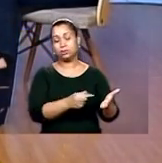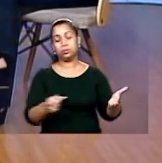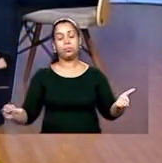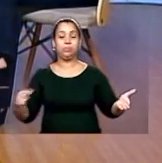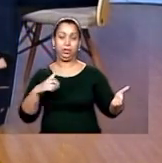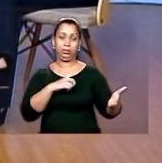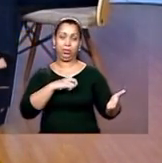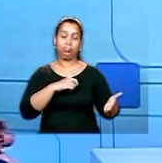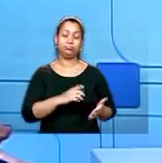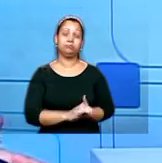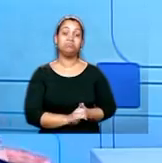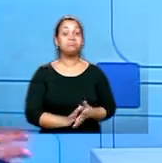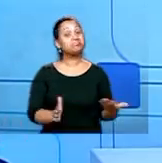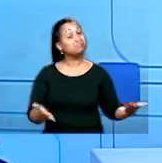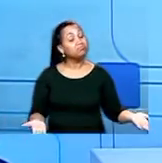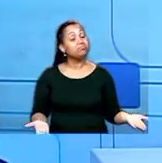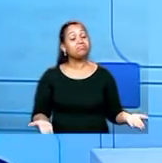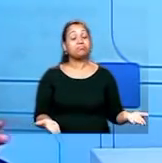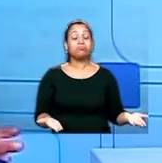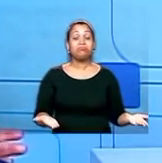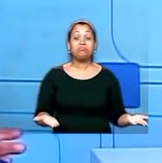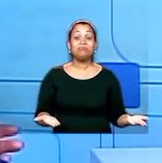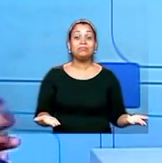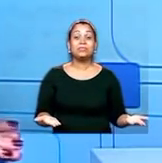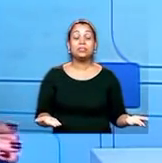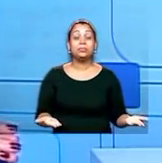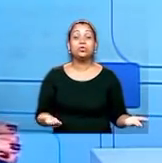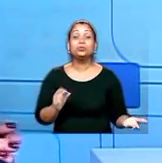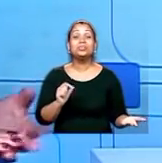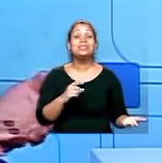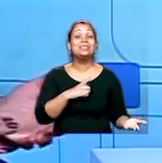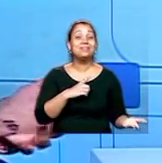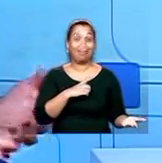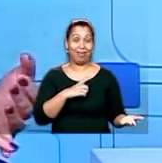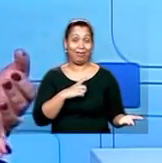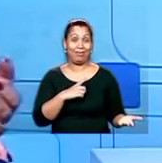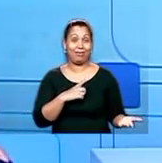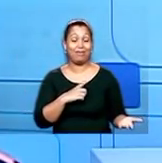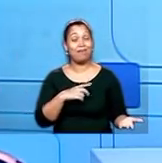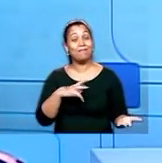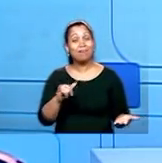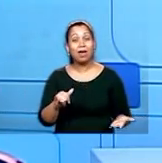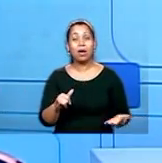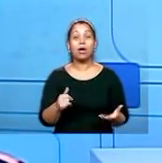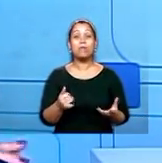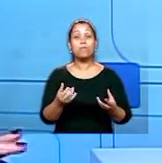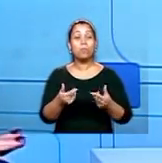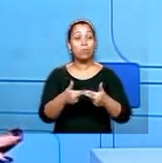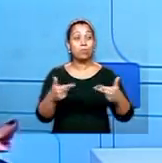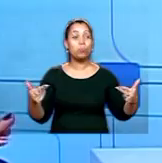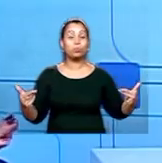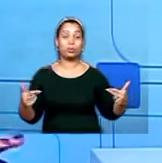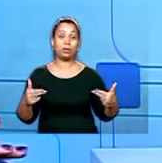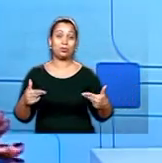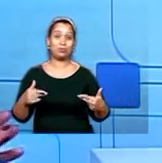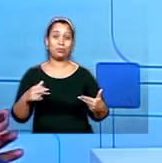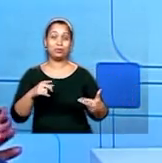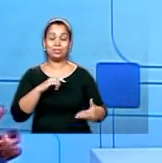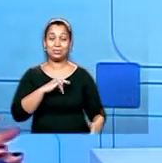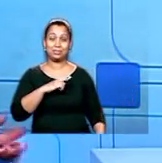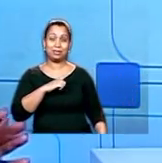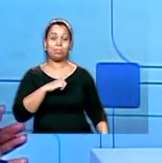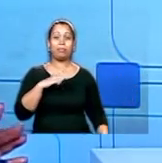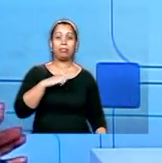né? Depende do que entra do mercado, né? Mas vai uma variedade muito boa. A